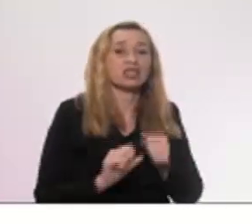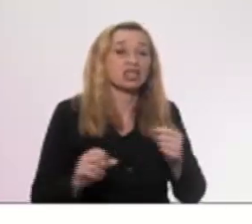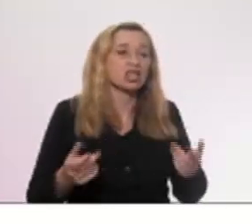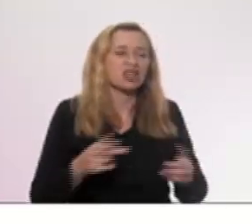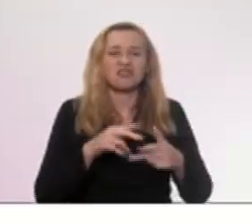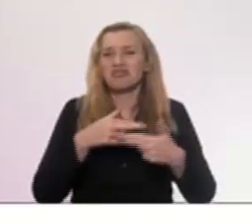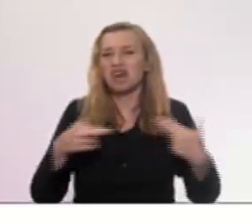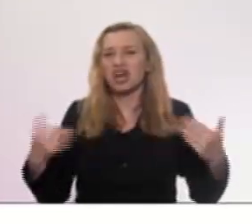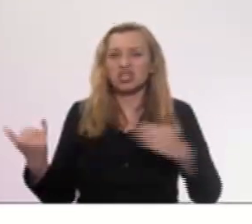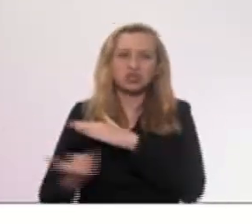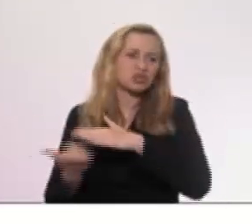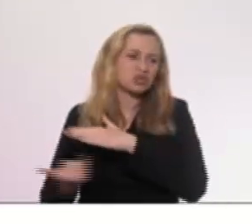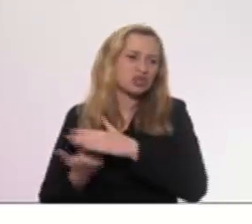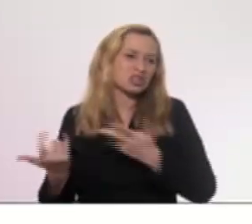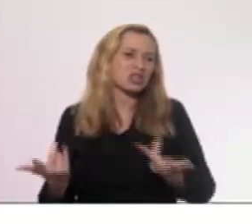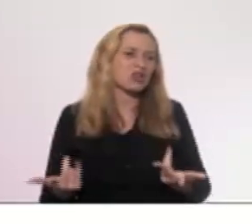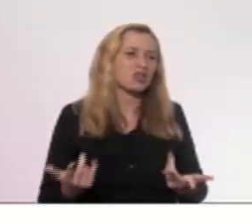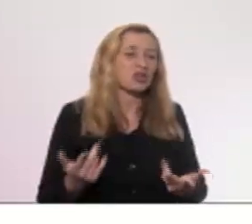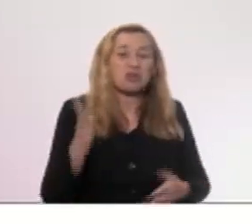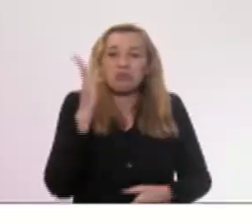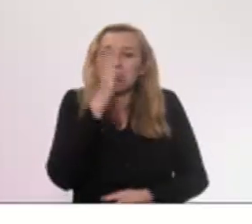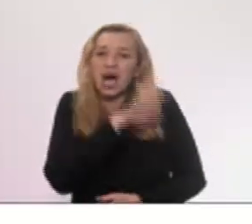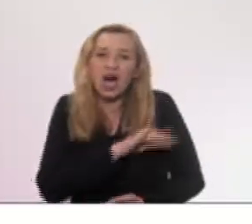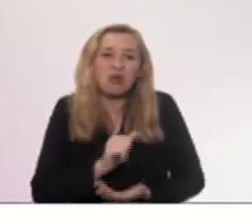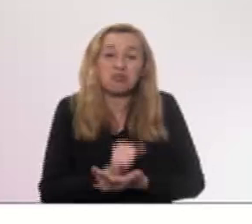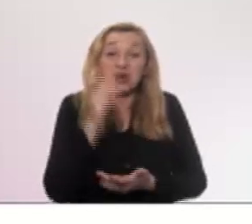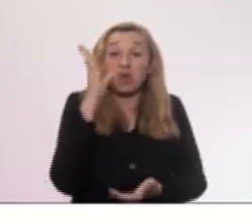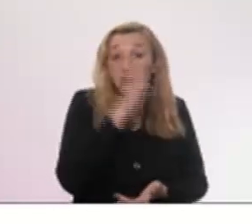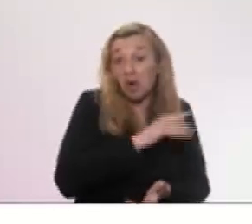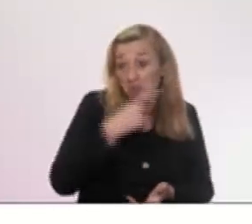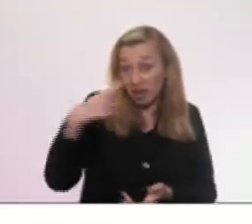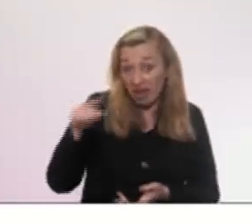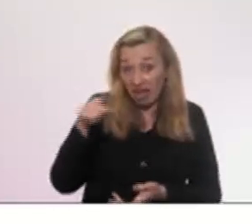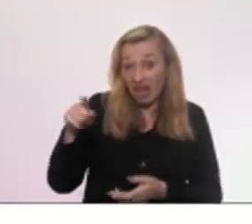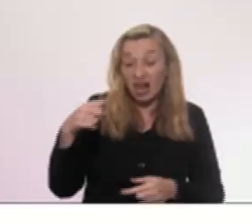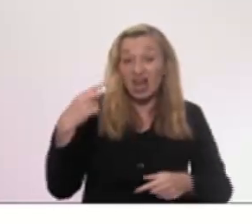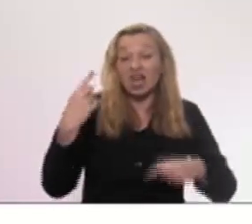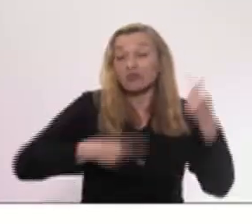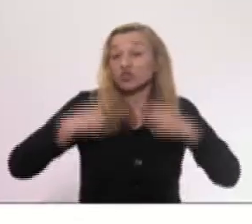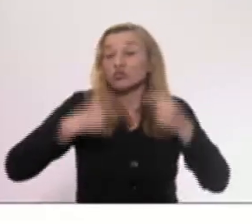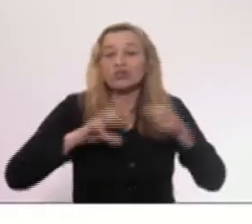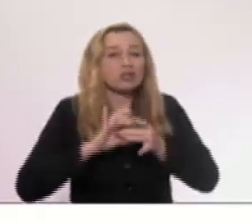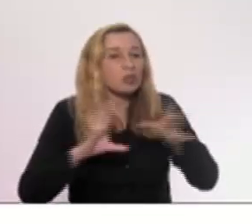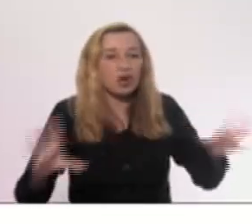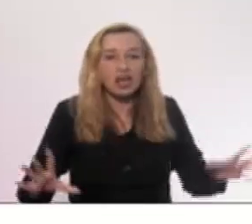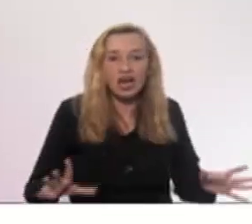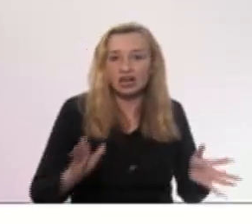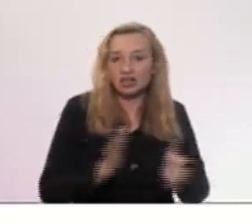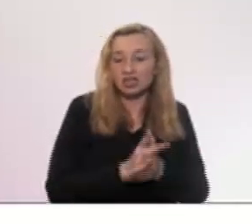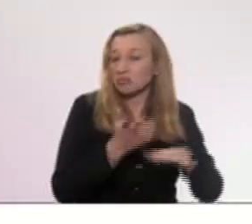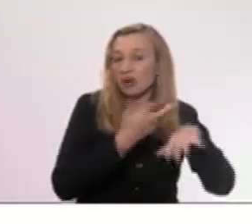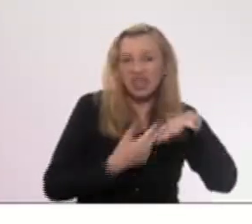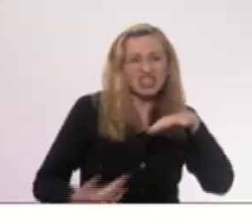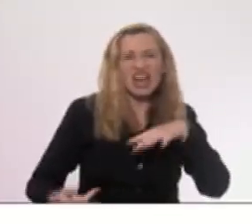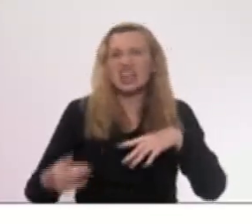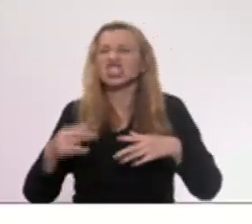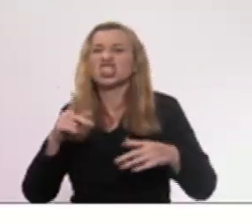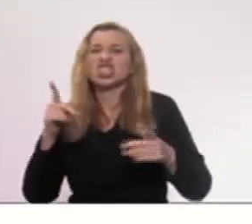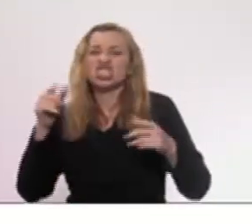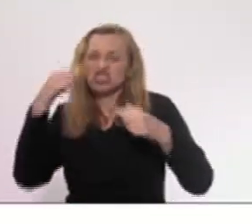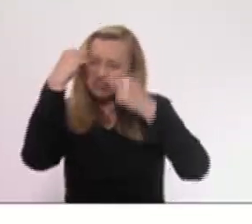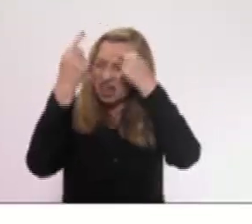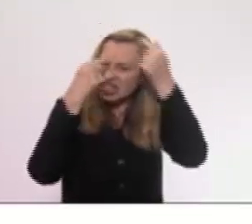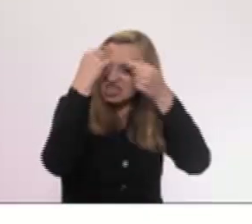instituições como a encarnação do mal, que o mal para ele é o debate democrático, é a pluralidade de ideias, é a diversidade